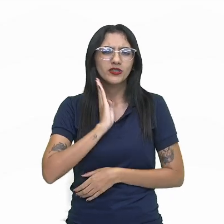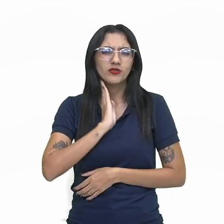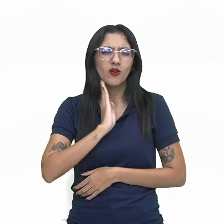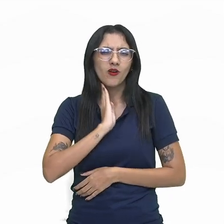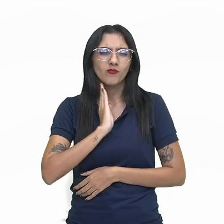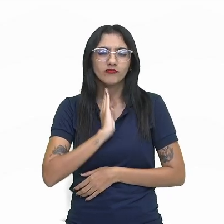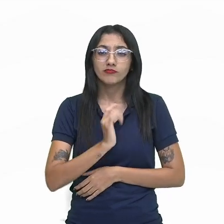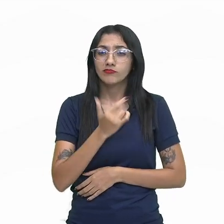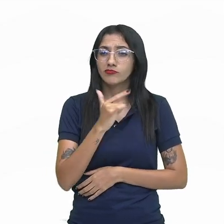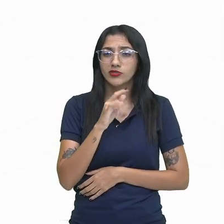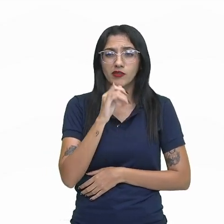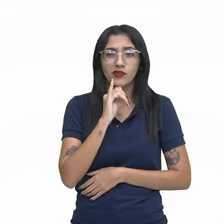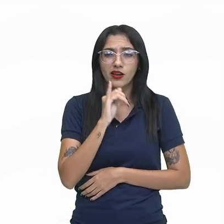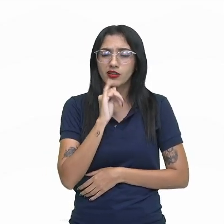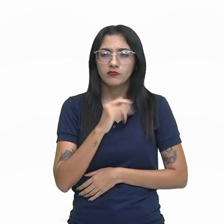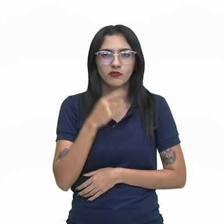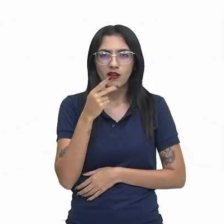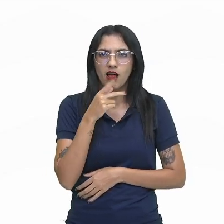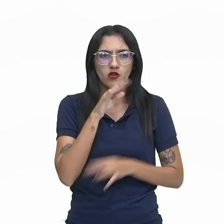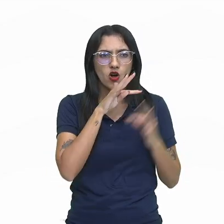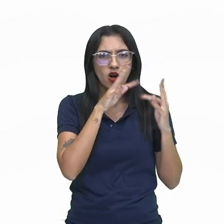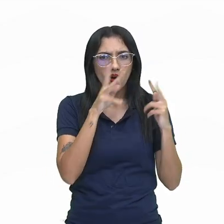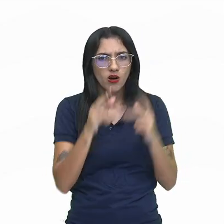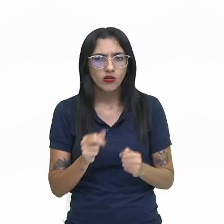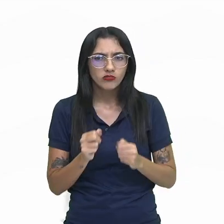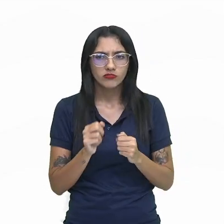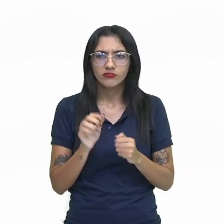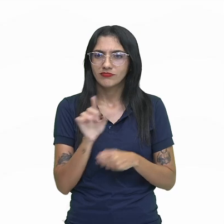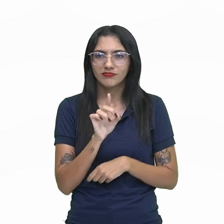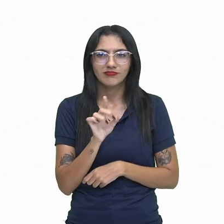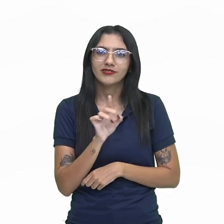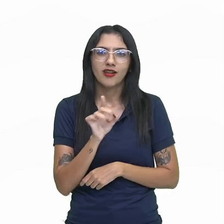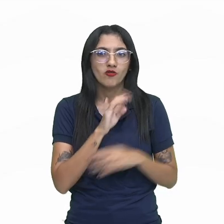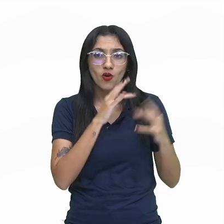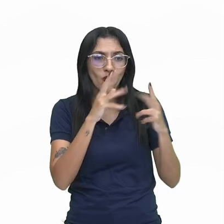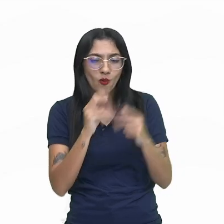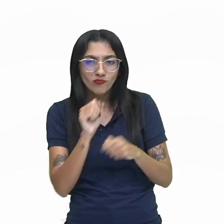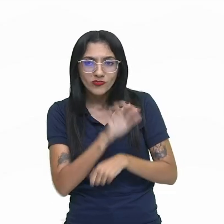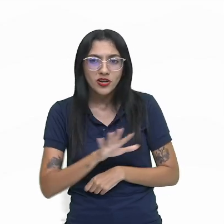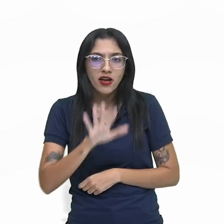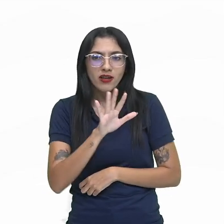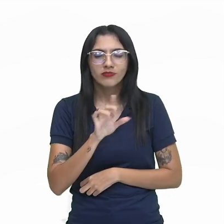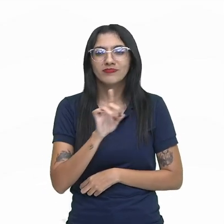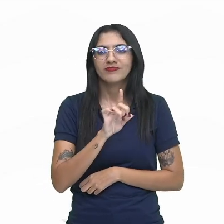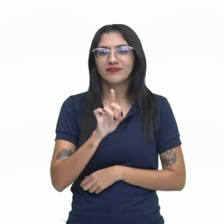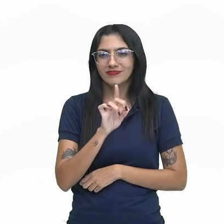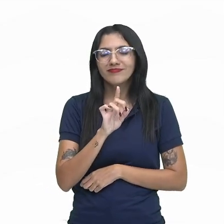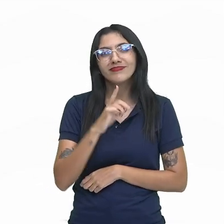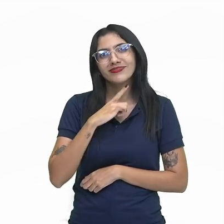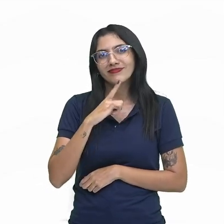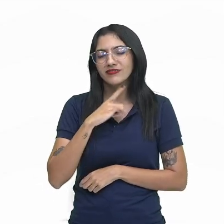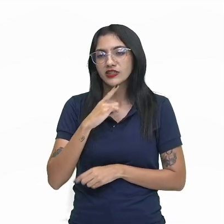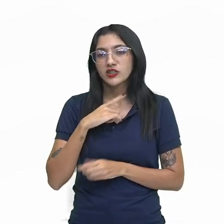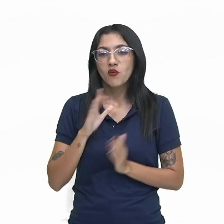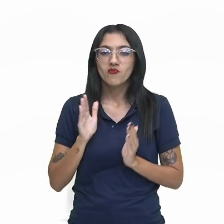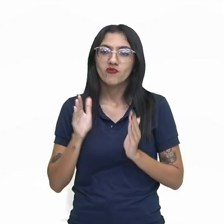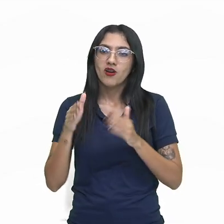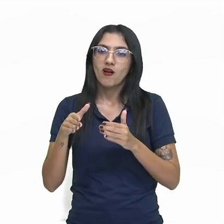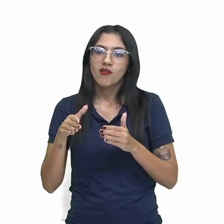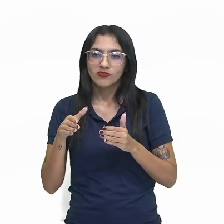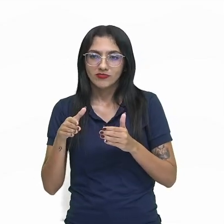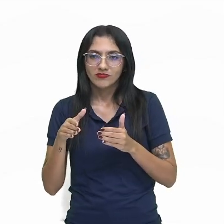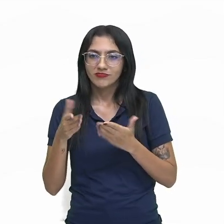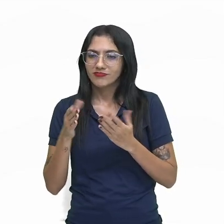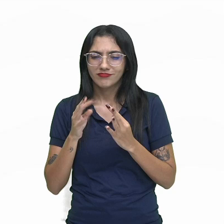estou falando de todo mundo, de toda a mocidade de modo geral. Então, a gente especificou, né?